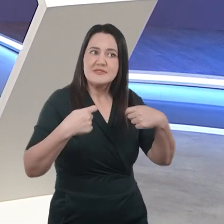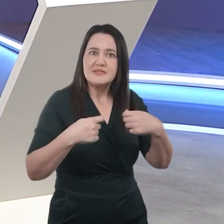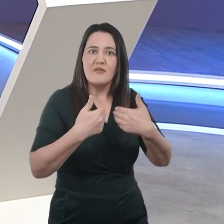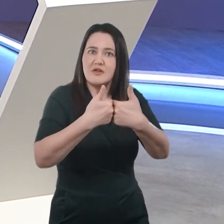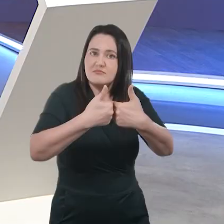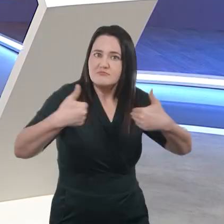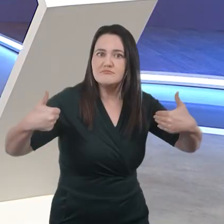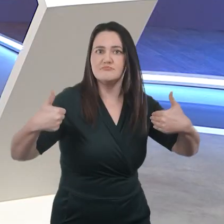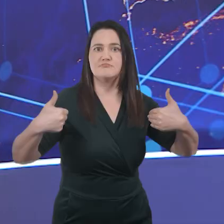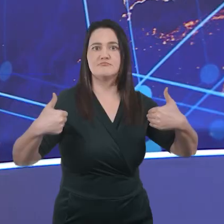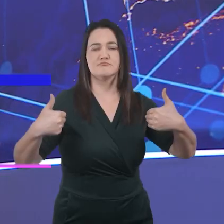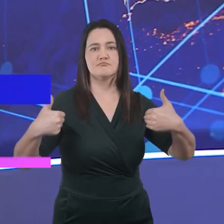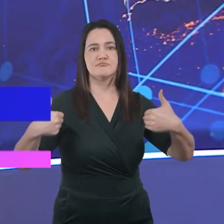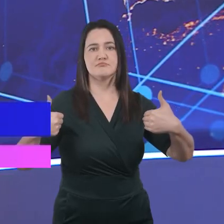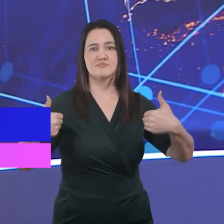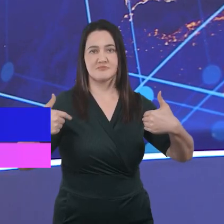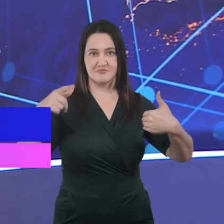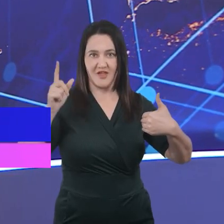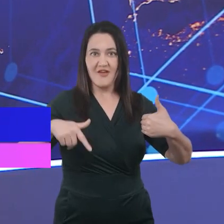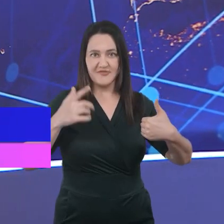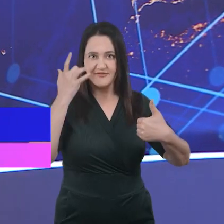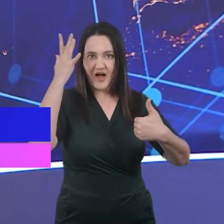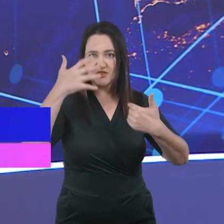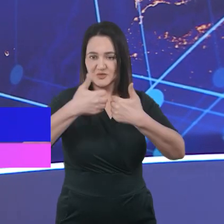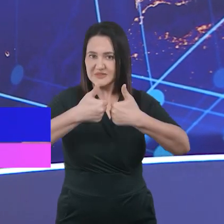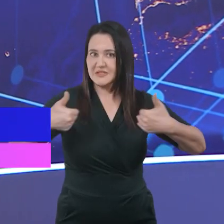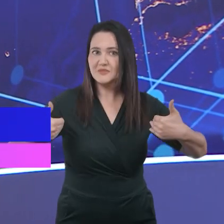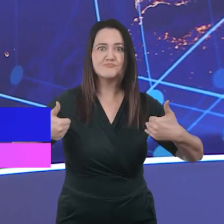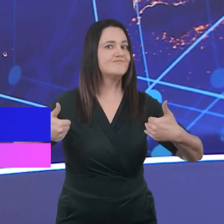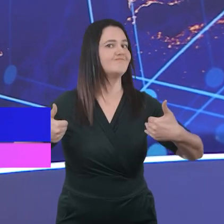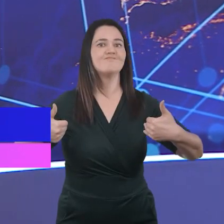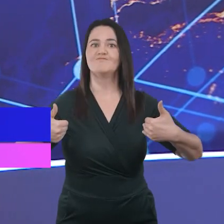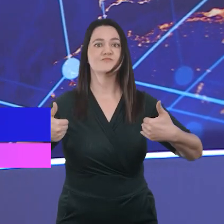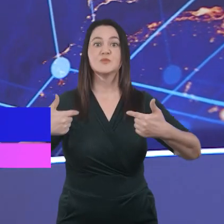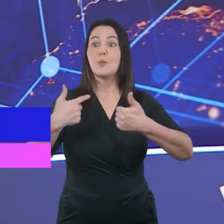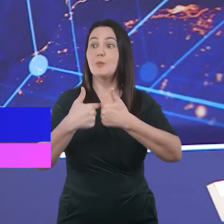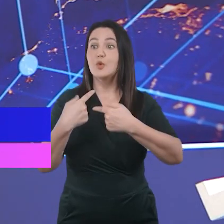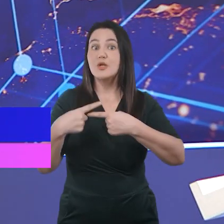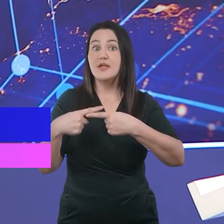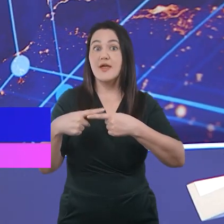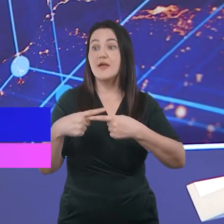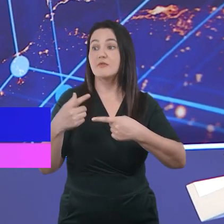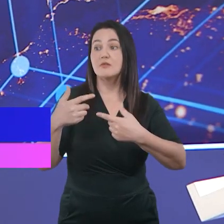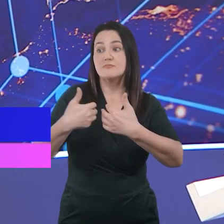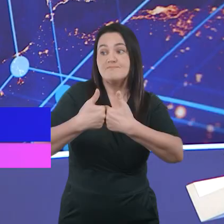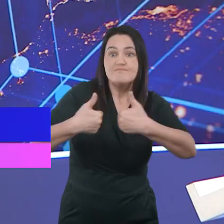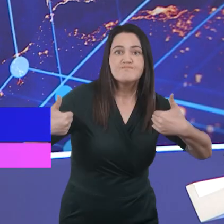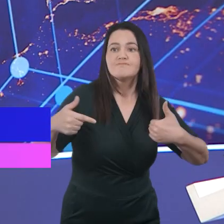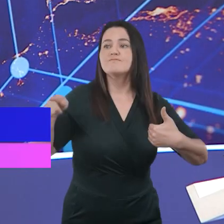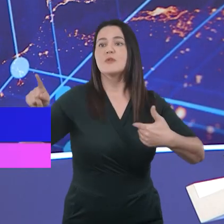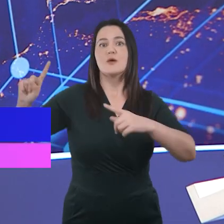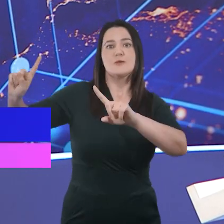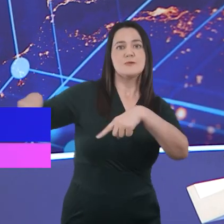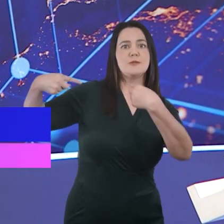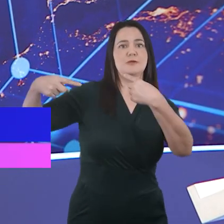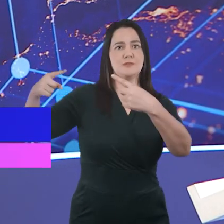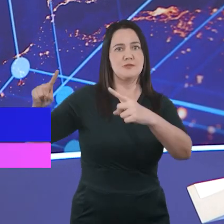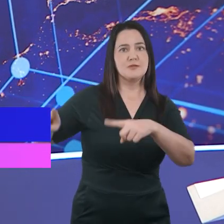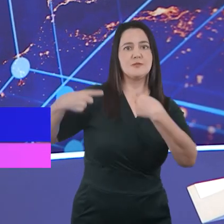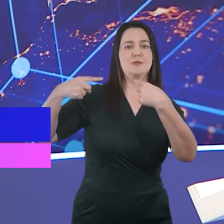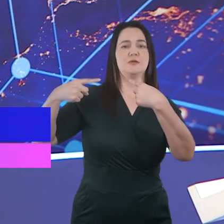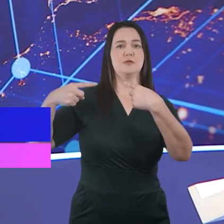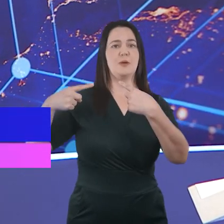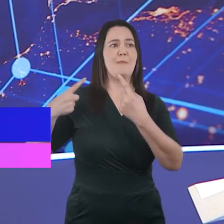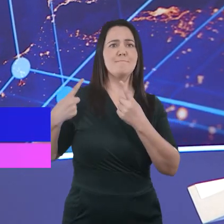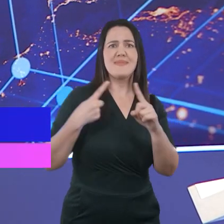sua fé. Esse não foi um caminho fácil, porque todos aqueles que decidiram viver de acordo com a verdade